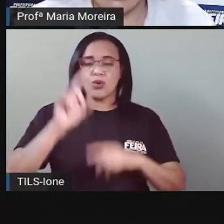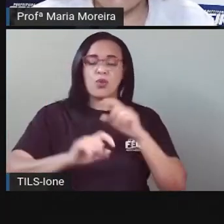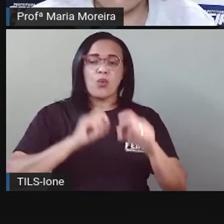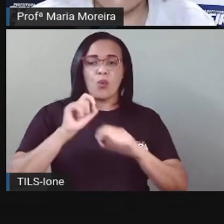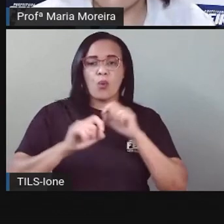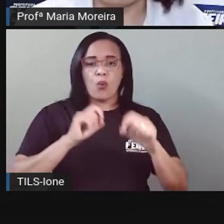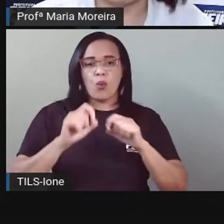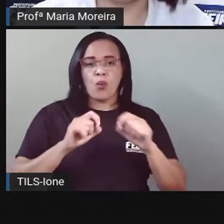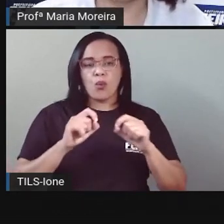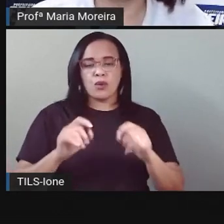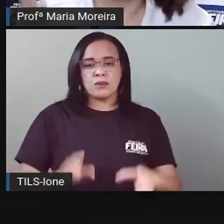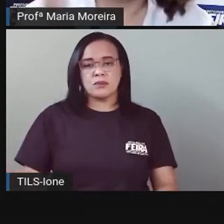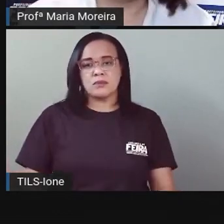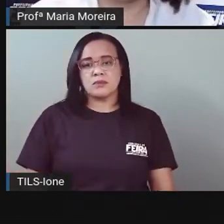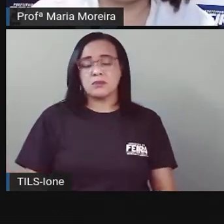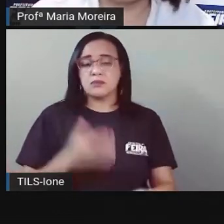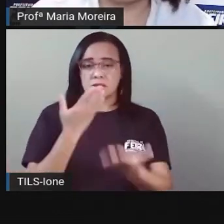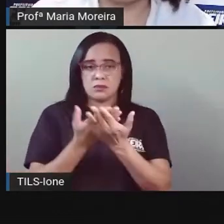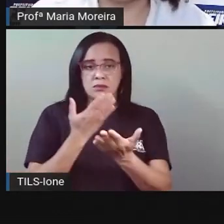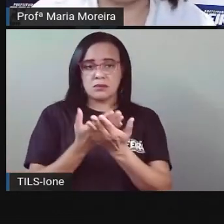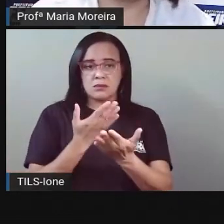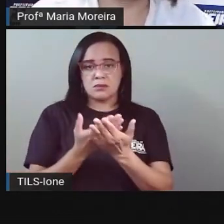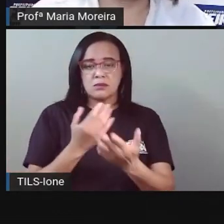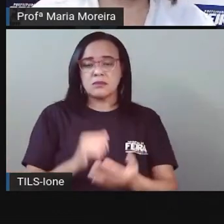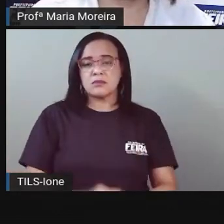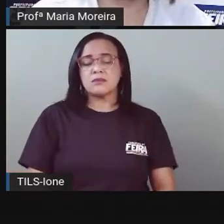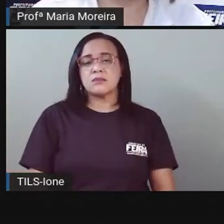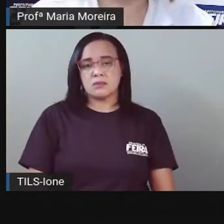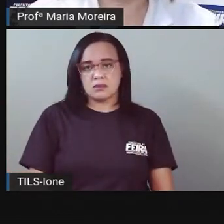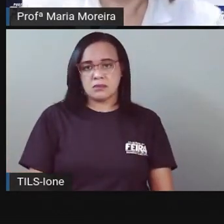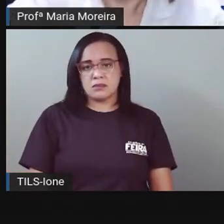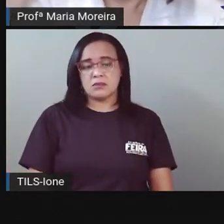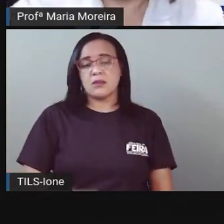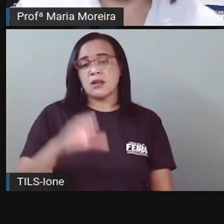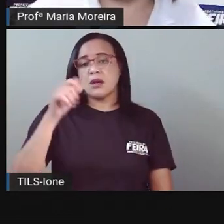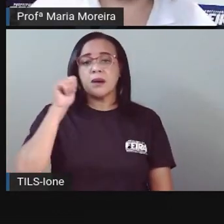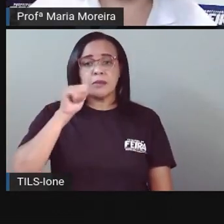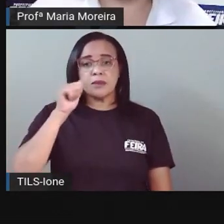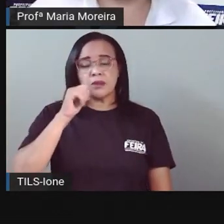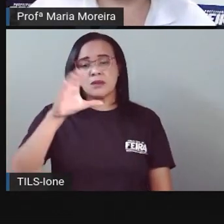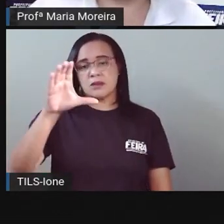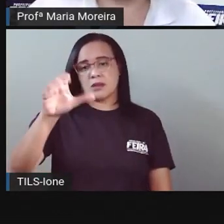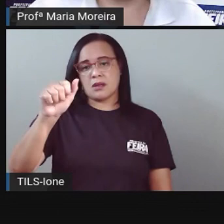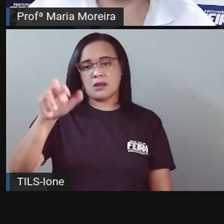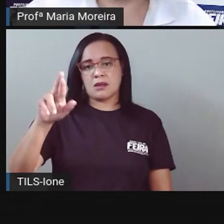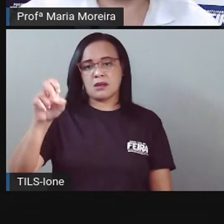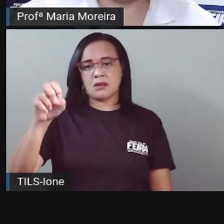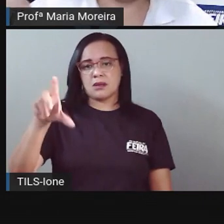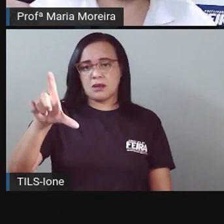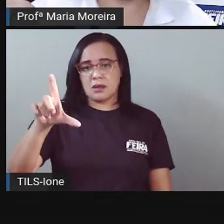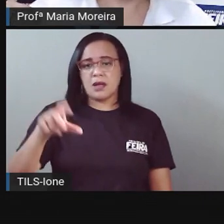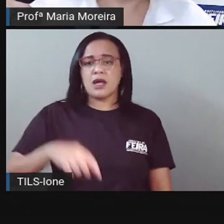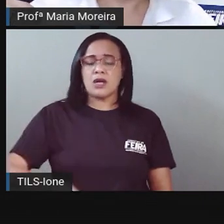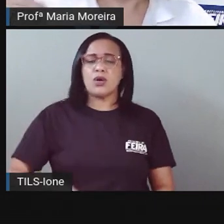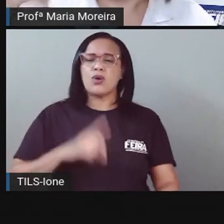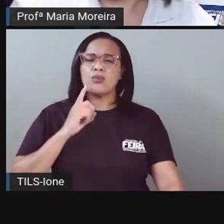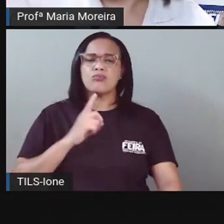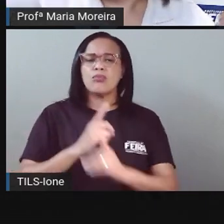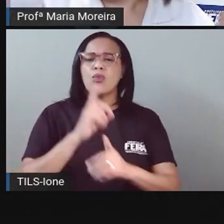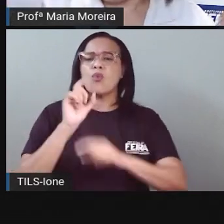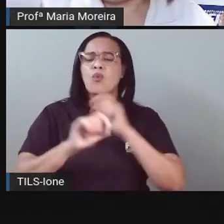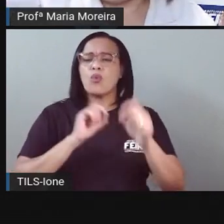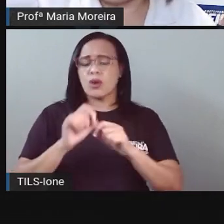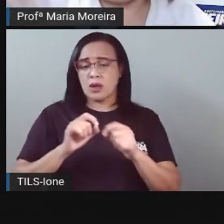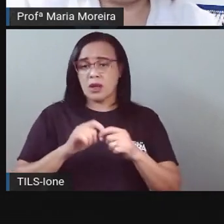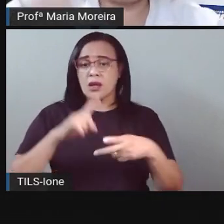encerrar a nossa aula e façam como Carol. Carol descobriu que tinham aí 3 possibilidades: o amanhã, né,